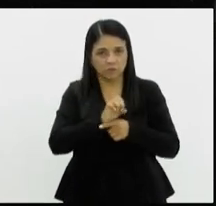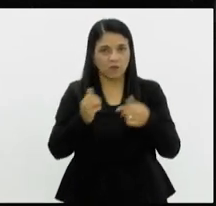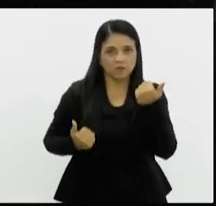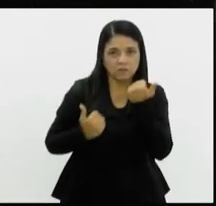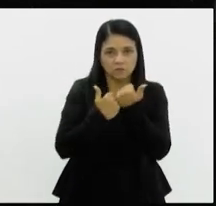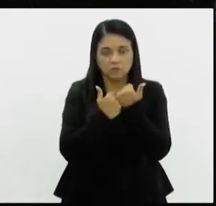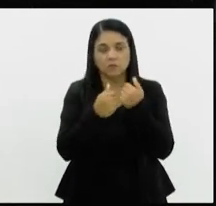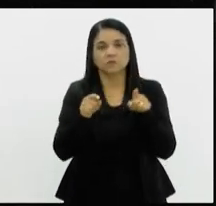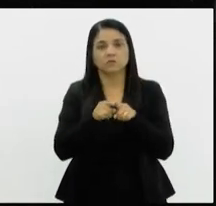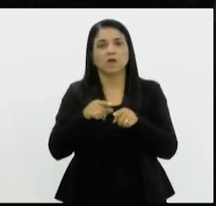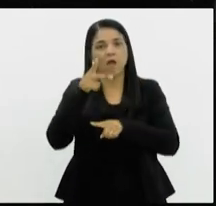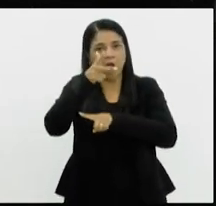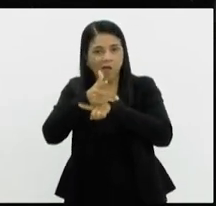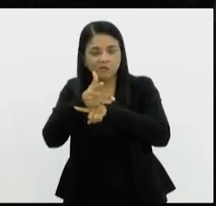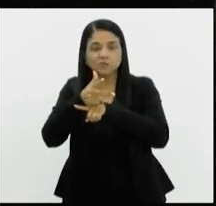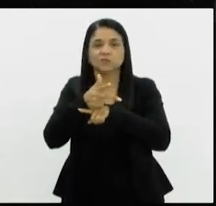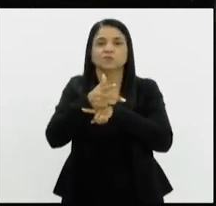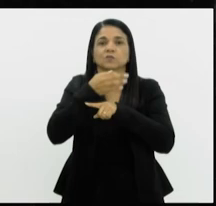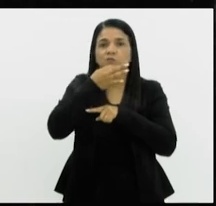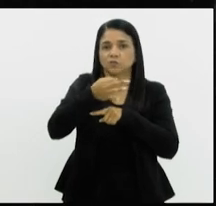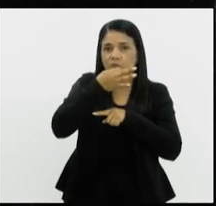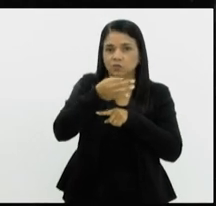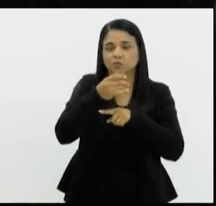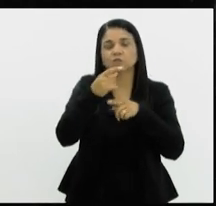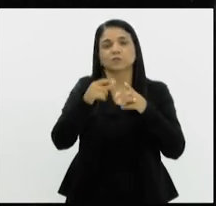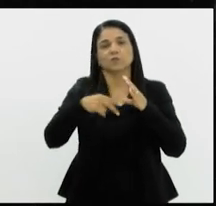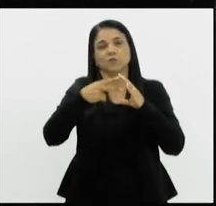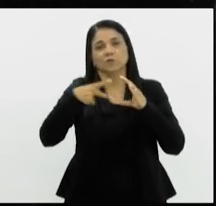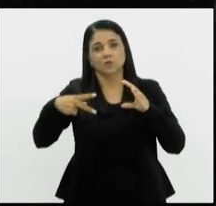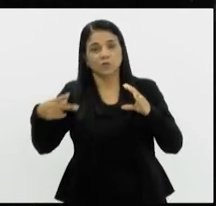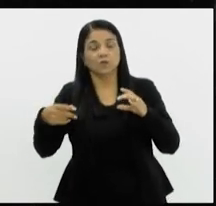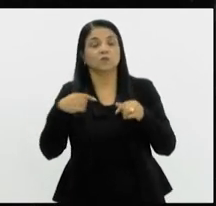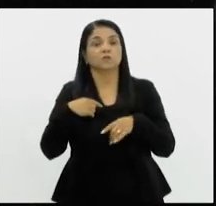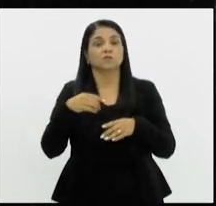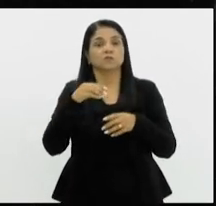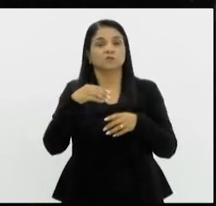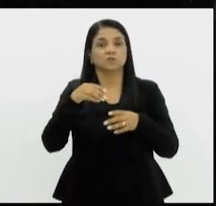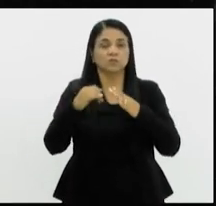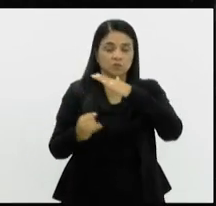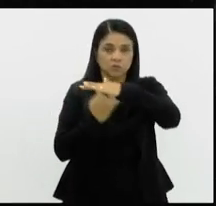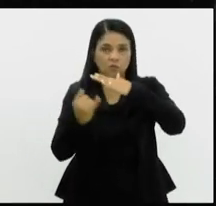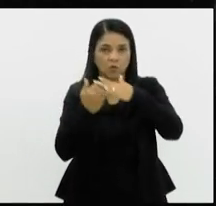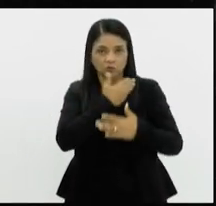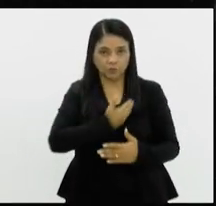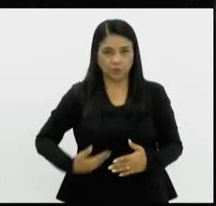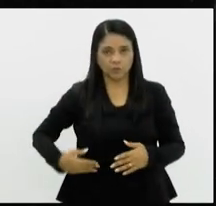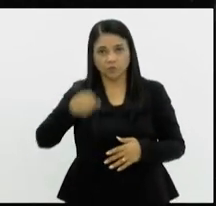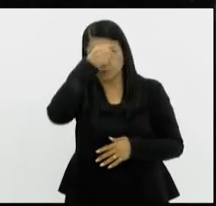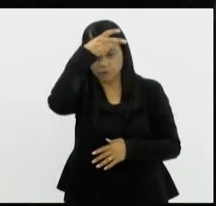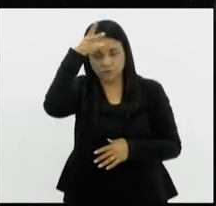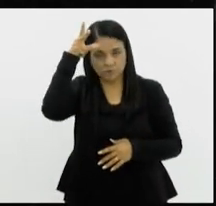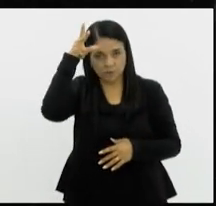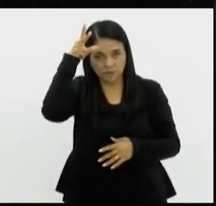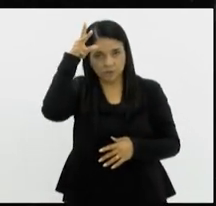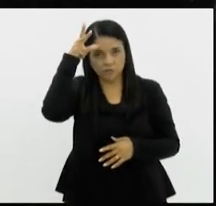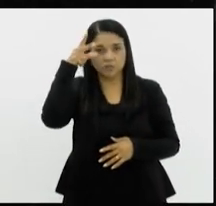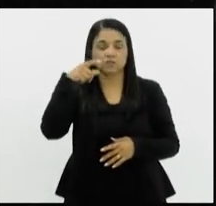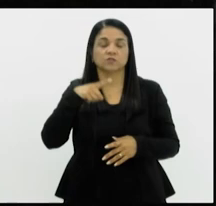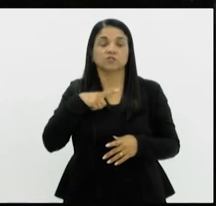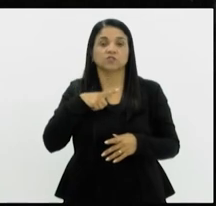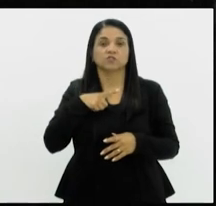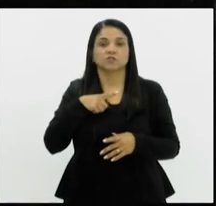equipamentos de áudio e vídeo aos órgãos públicos da administração pública Municipal direta e